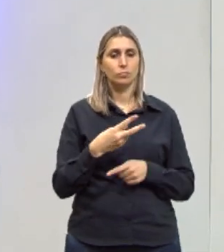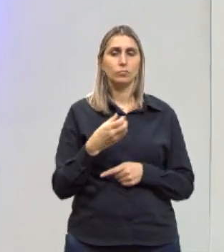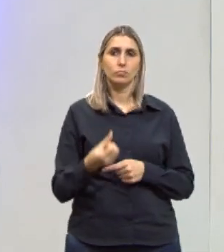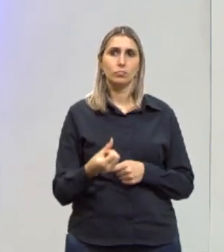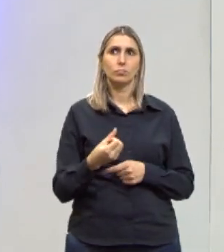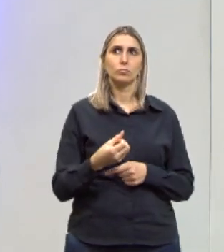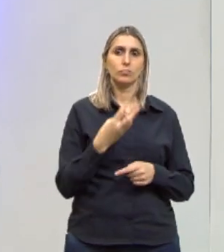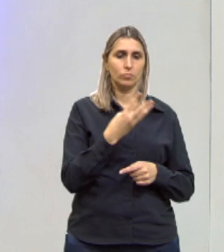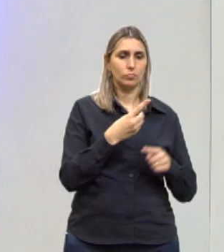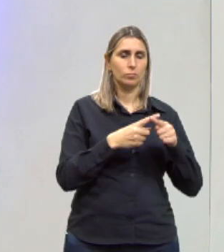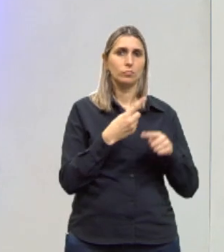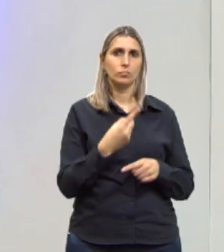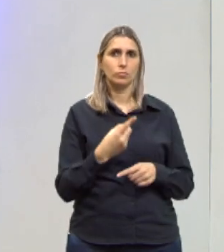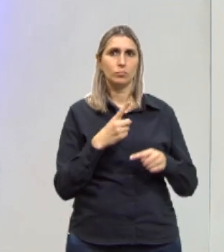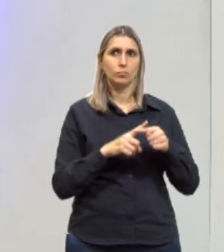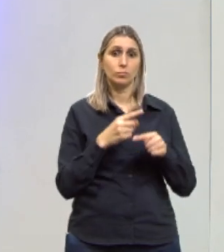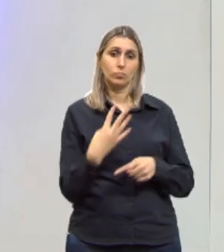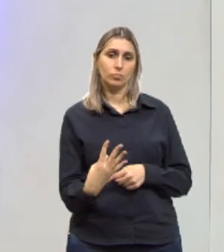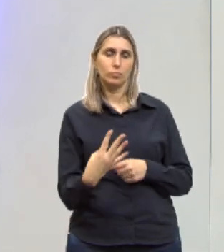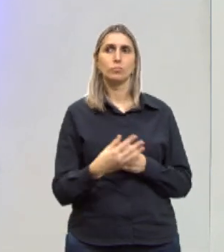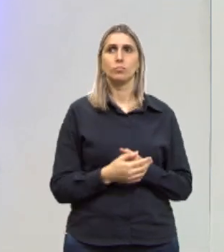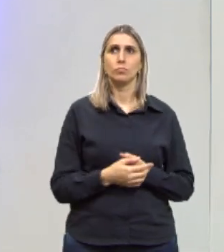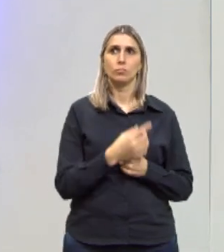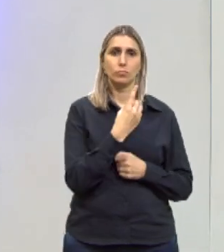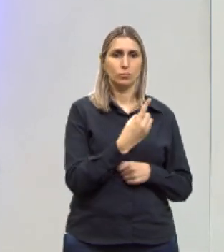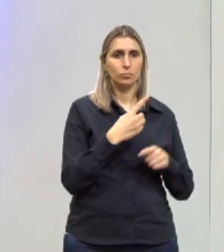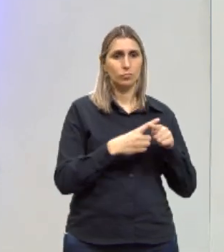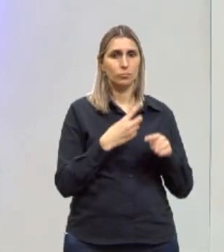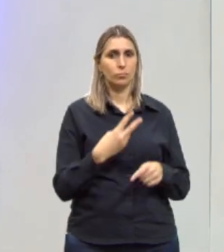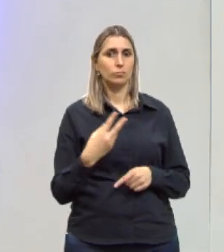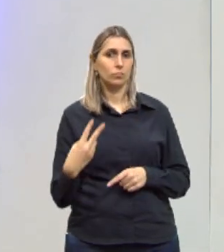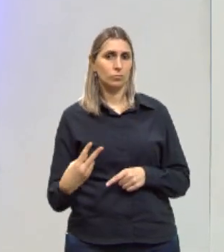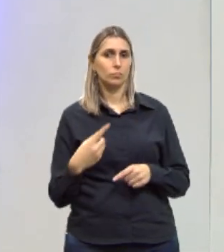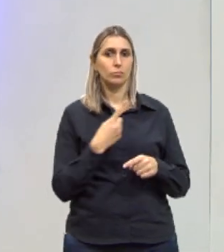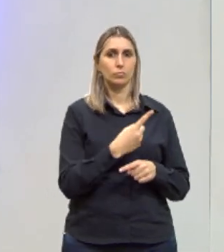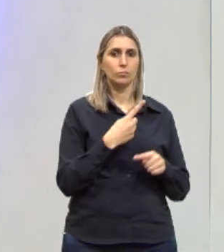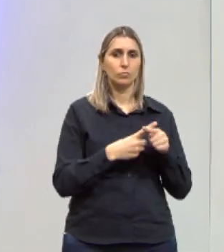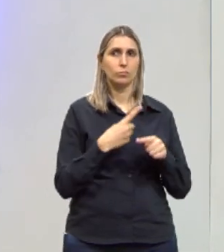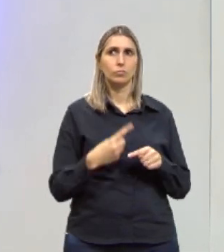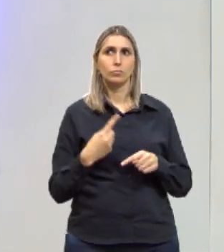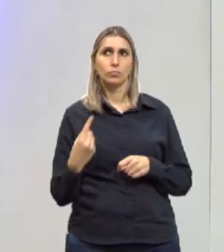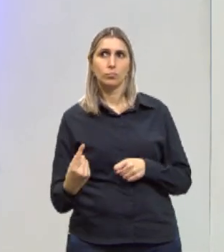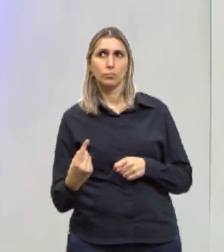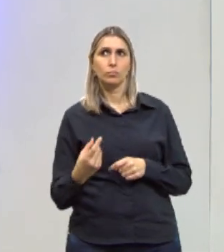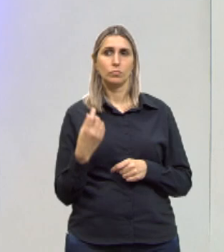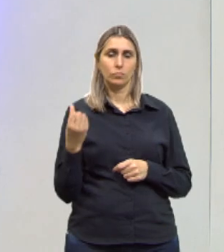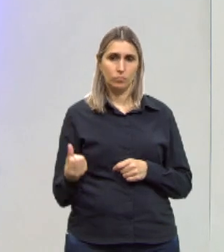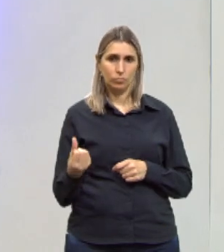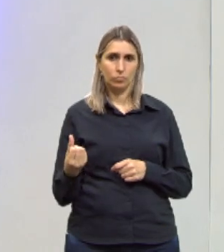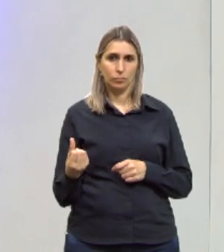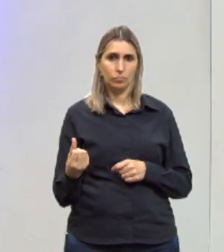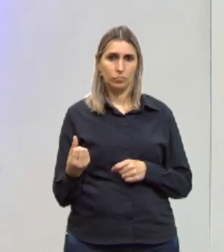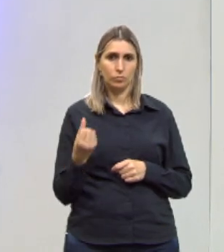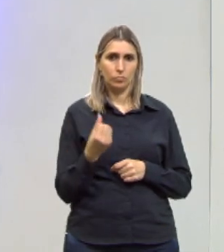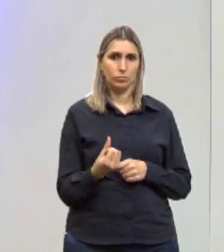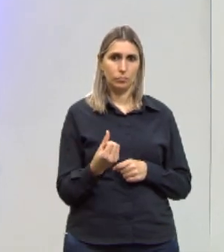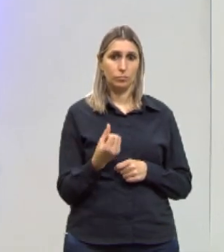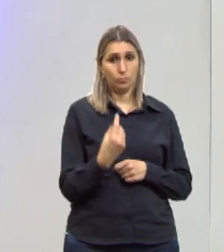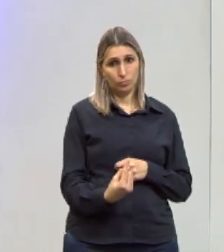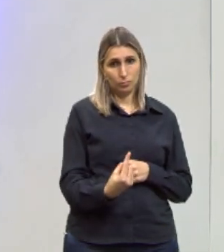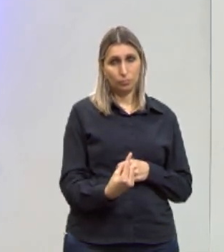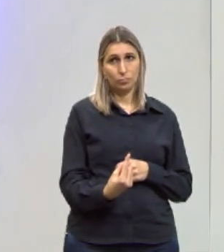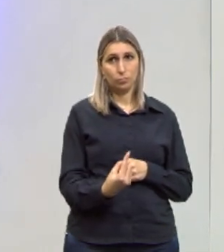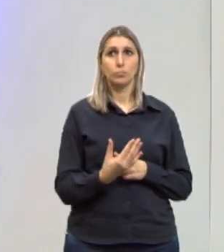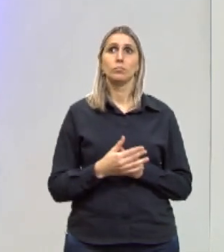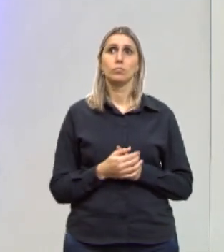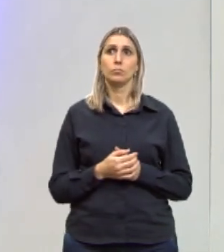3 vezes 1, 3, mais 1, 4. 1 vezes 2, 2. E 1 vezes 1, 1. 6. 6 e 1.